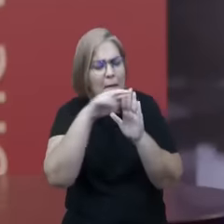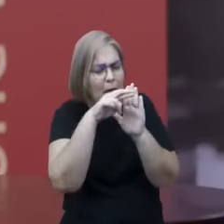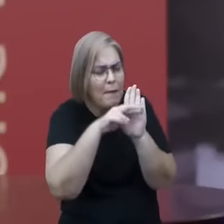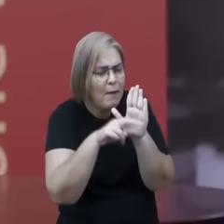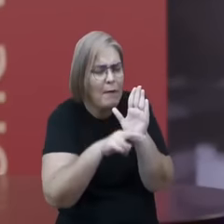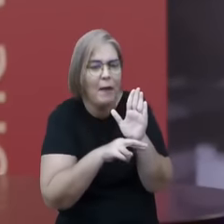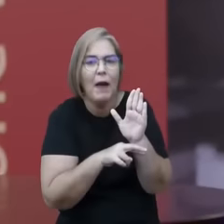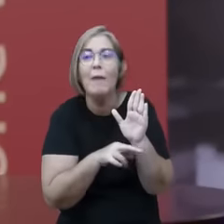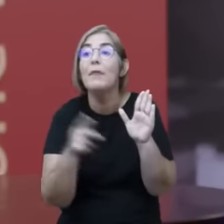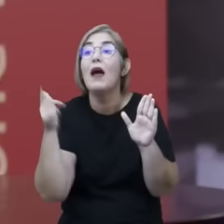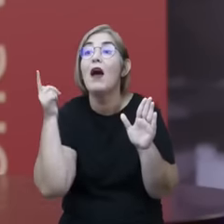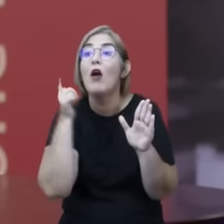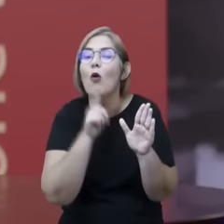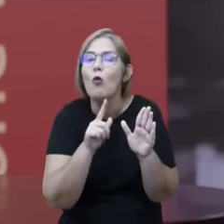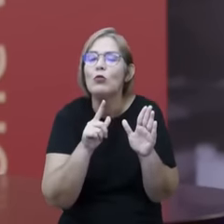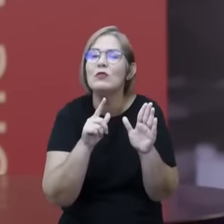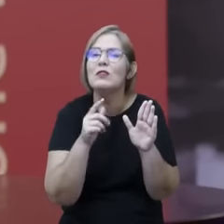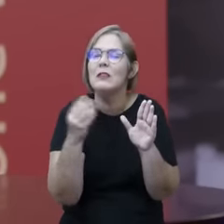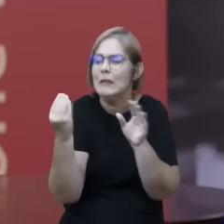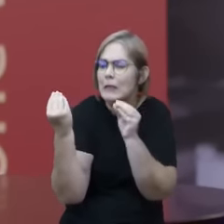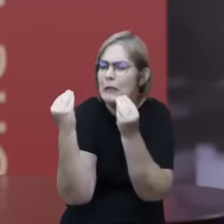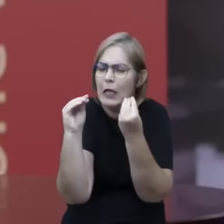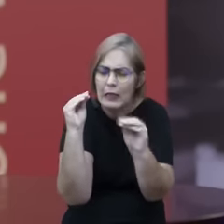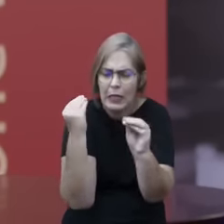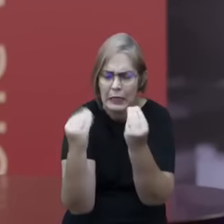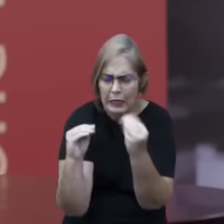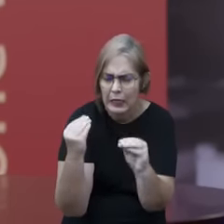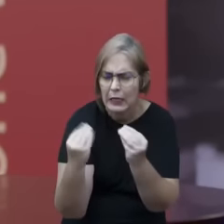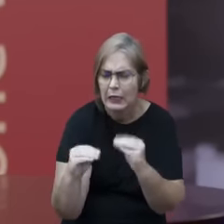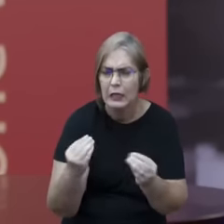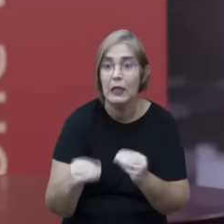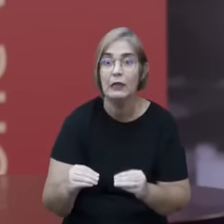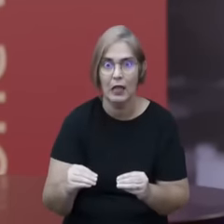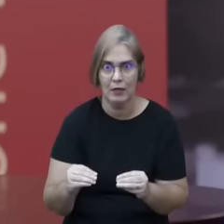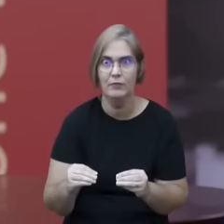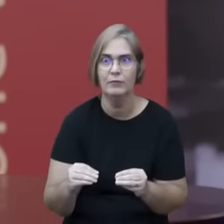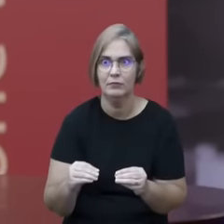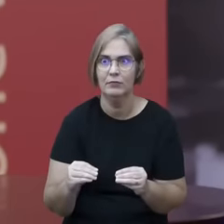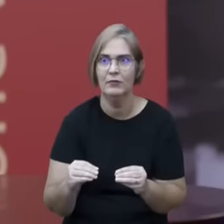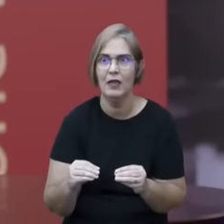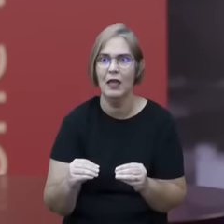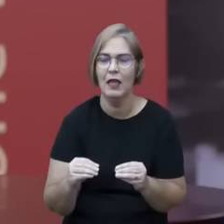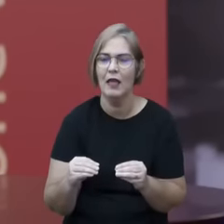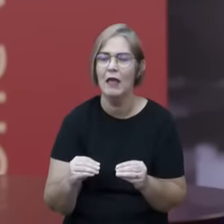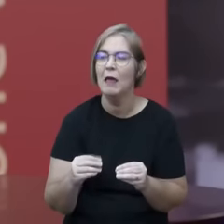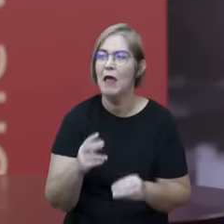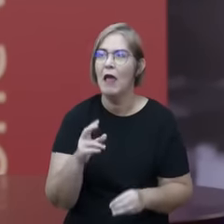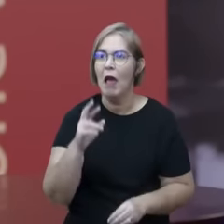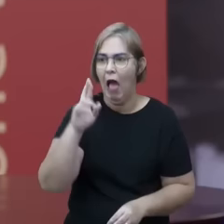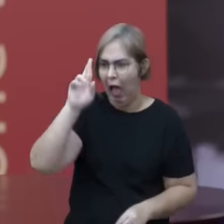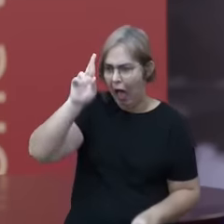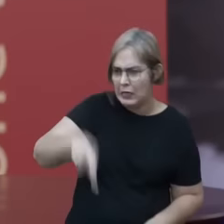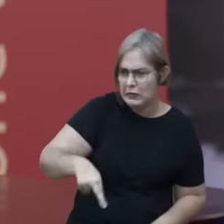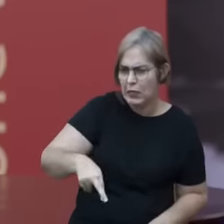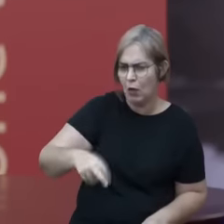para construir a partir dessa ordenação, desta unidade, dessa unificação, dessa racionalização,